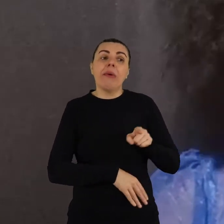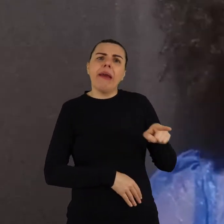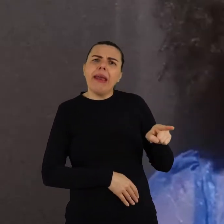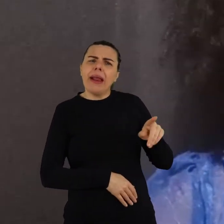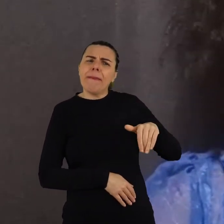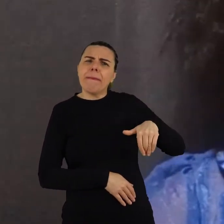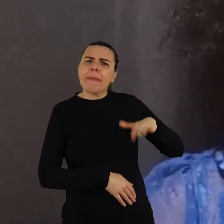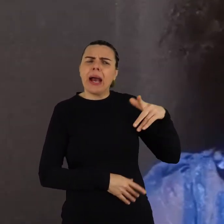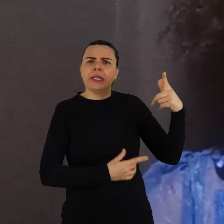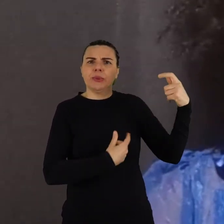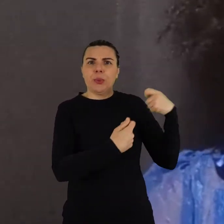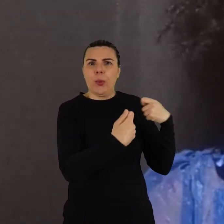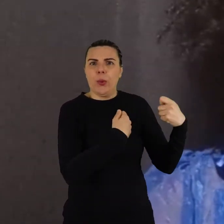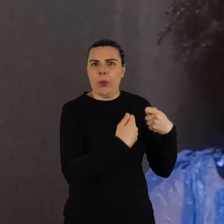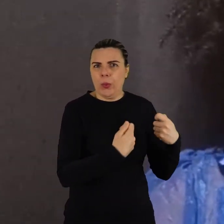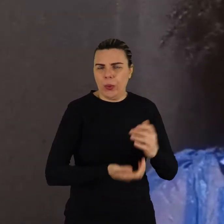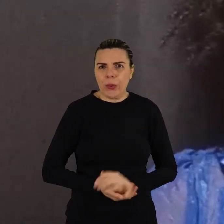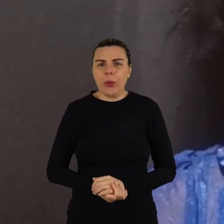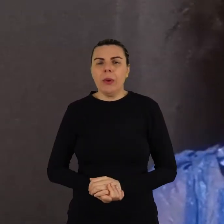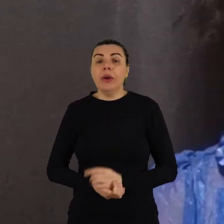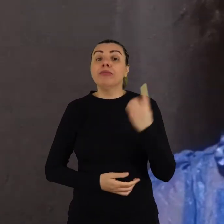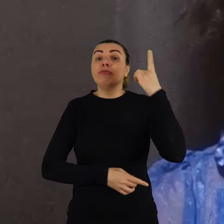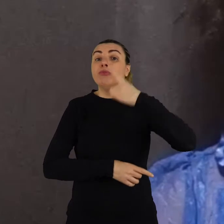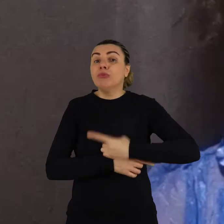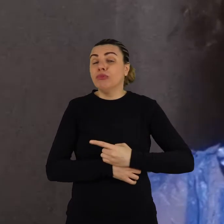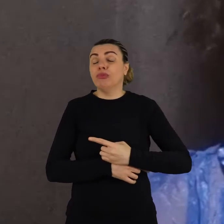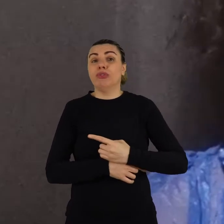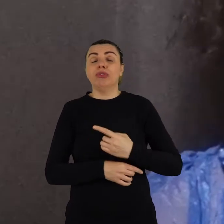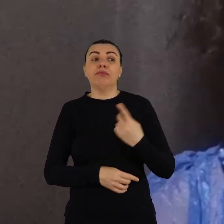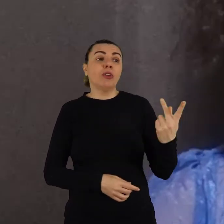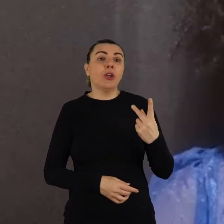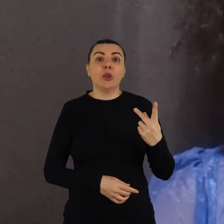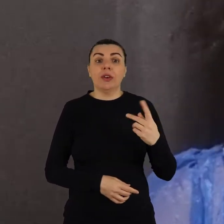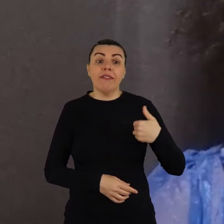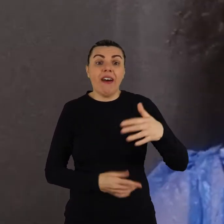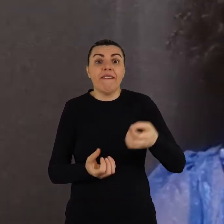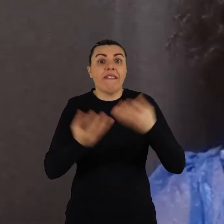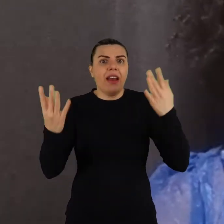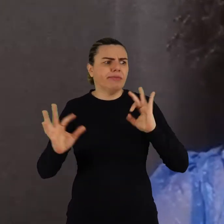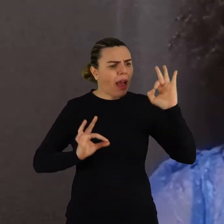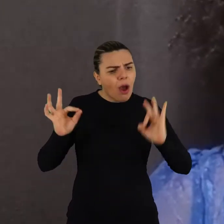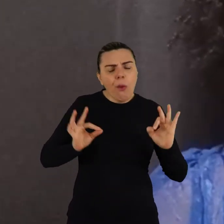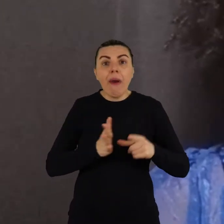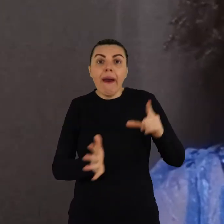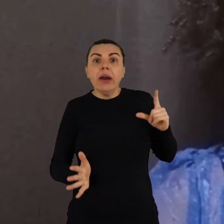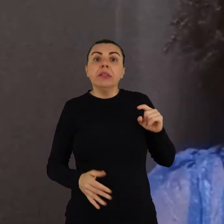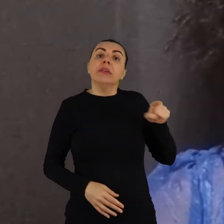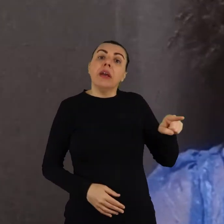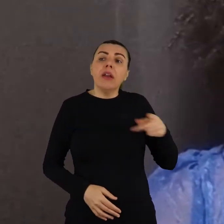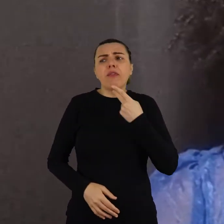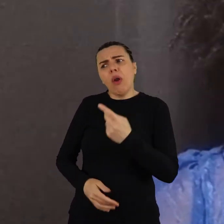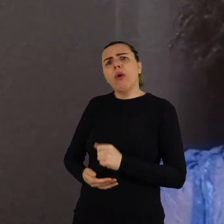ficando um pouco mais controlador. É que um dia a gente estava se arrumando para ir para uma festa